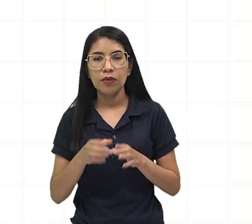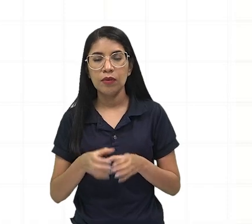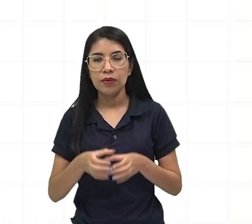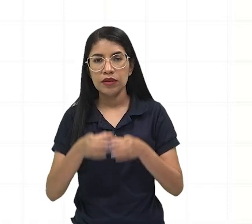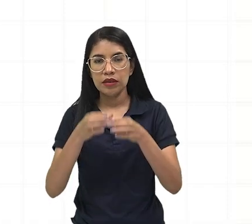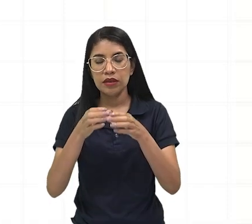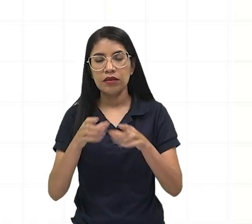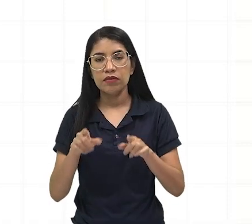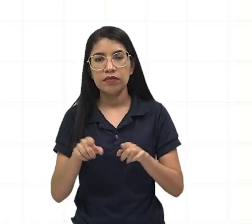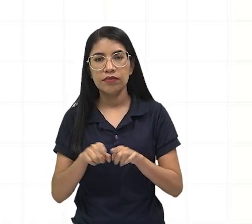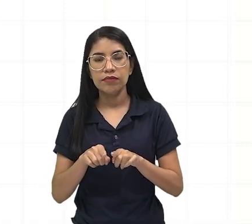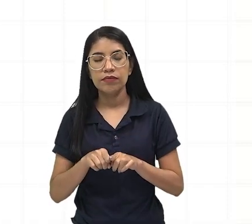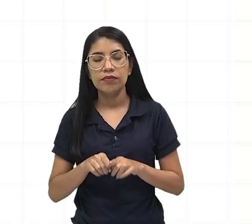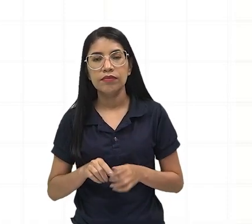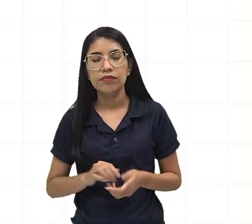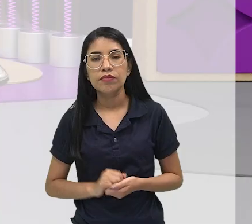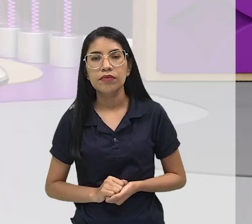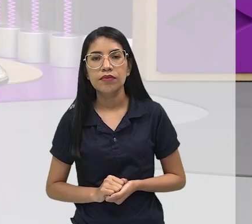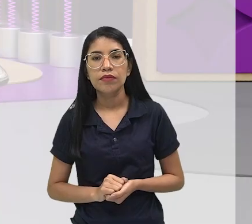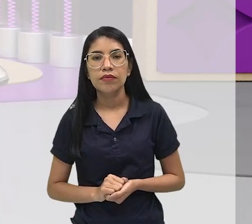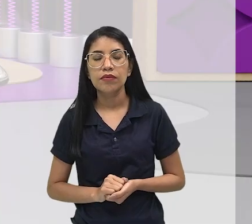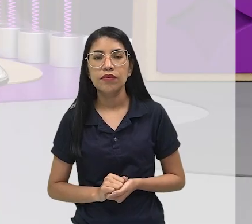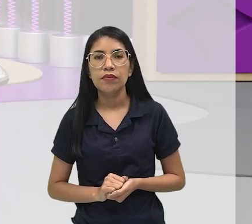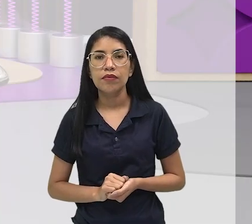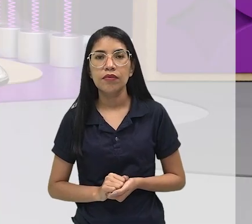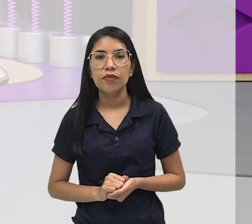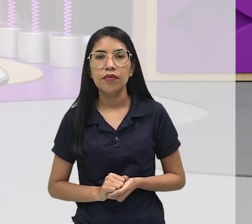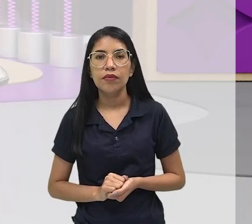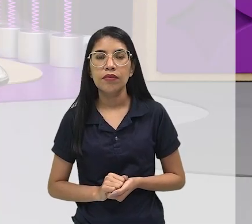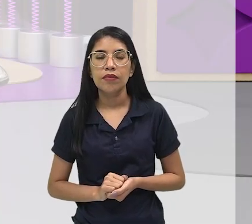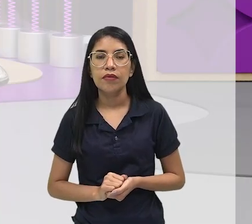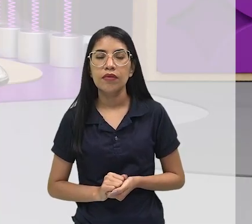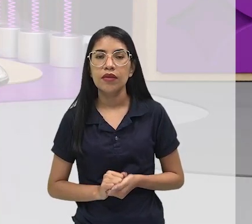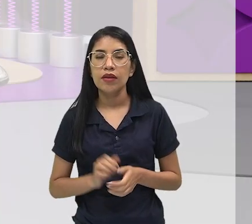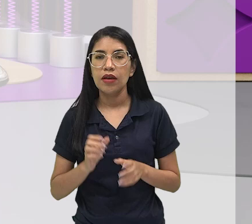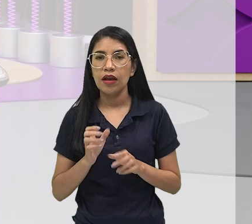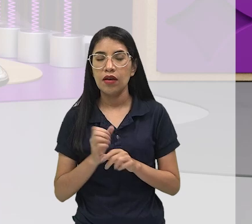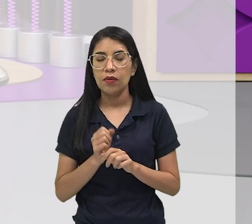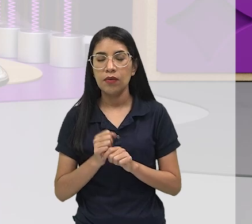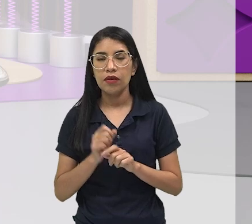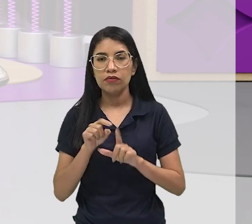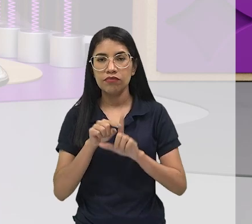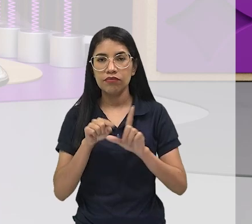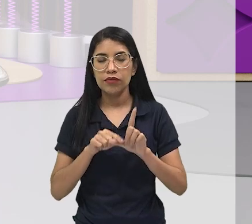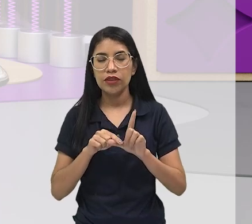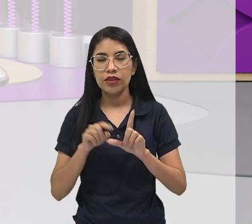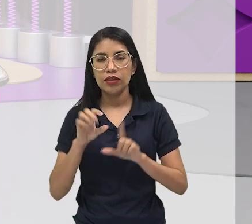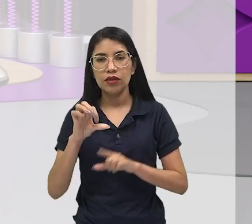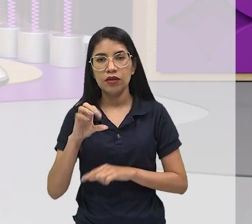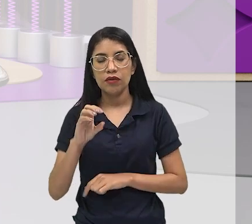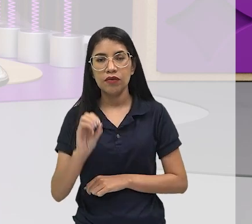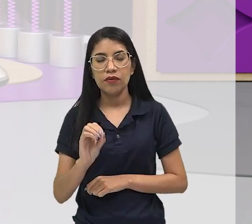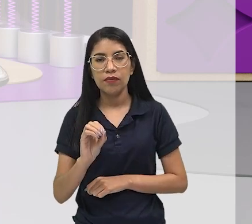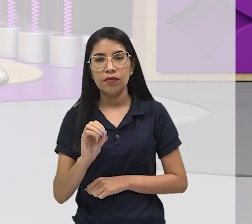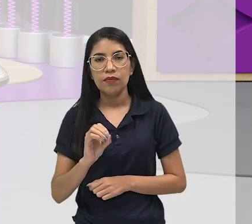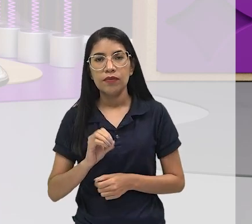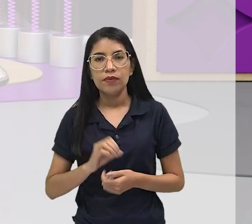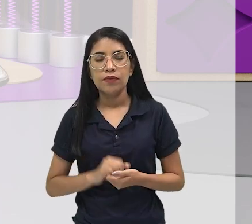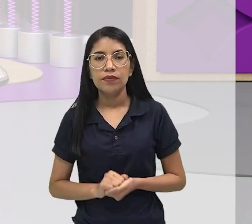cilindro, né, reto, que forma um ângulo de 90 graus com o